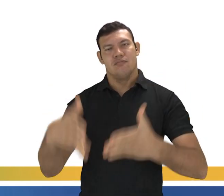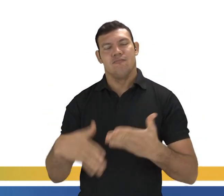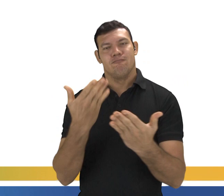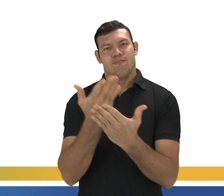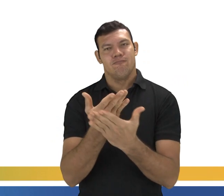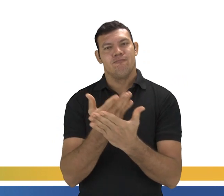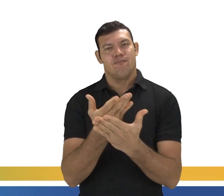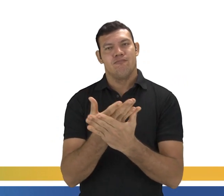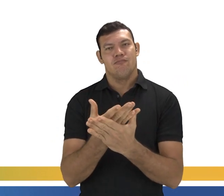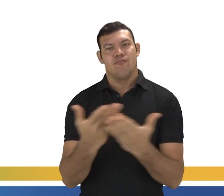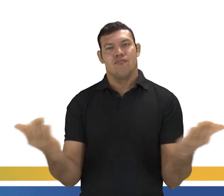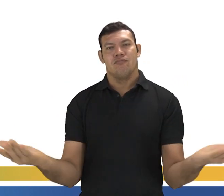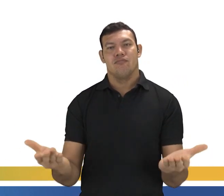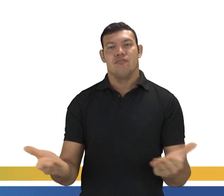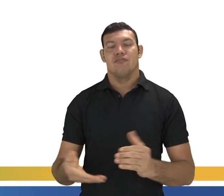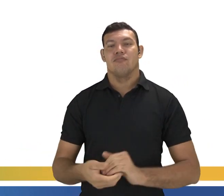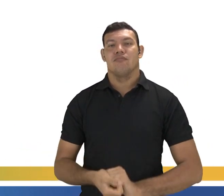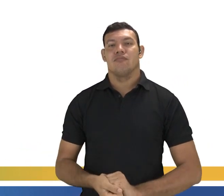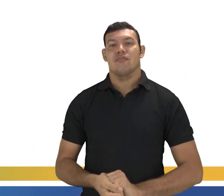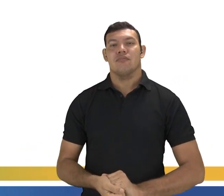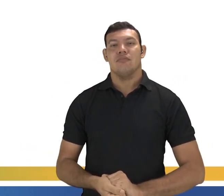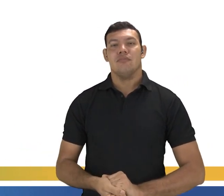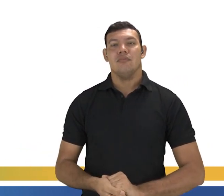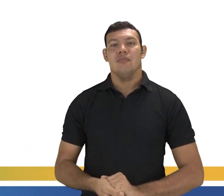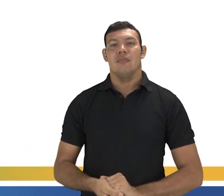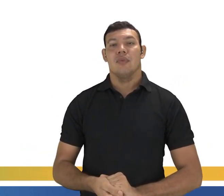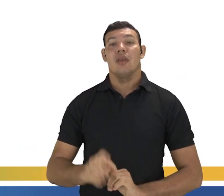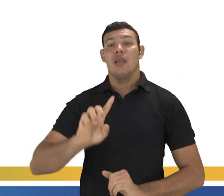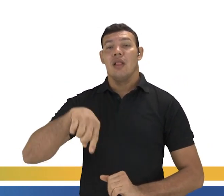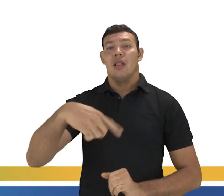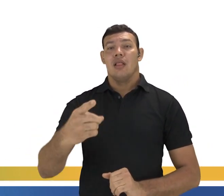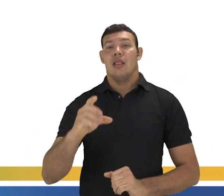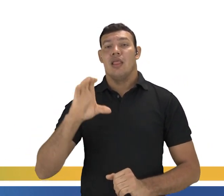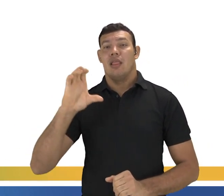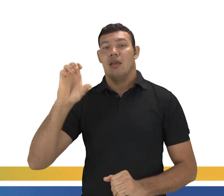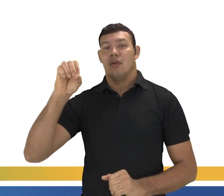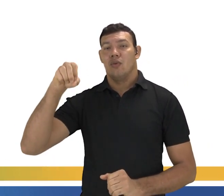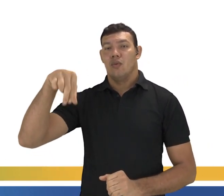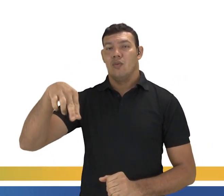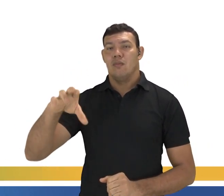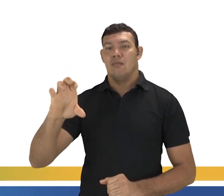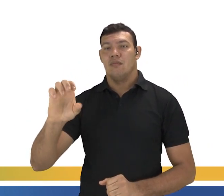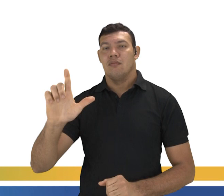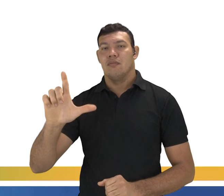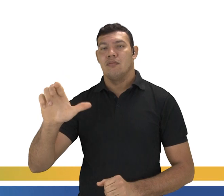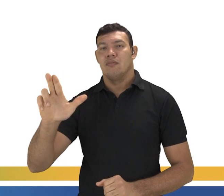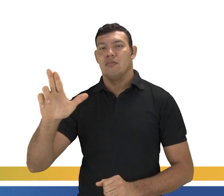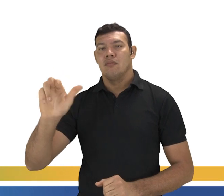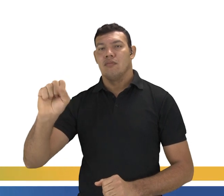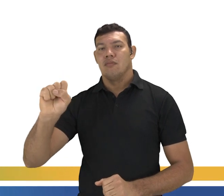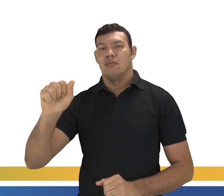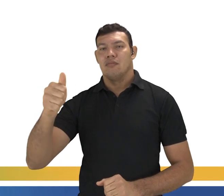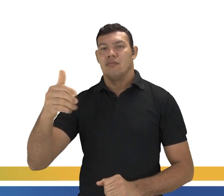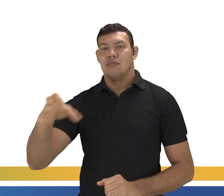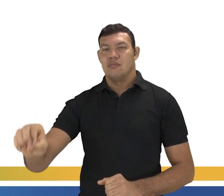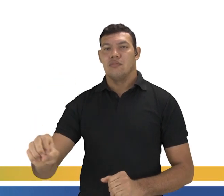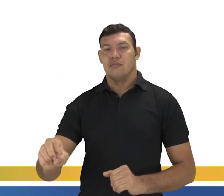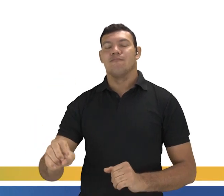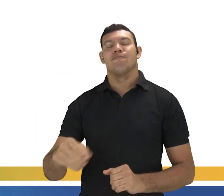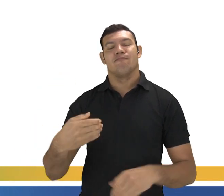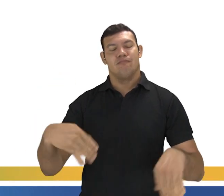de hoje, o desenvolvimento. A outra parte é a conclusão. Essa é uma das partes muito importantes também do texto